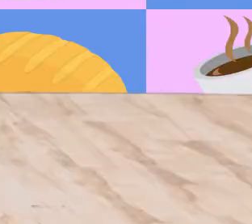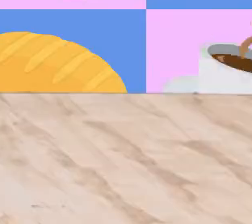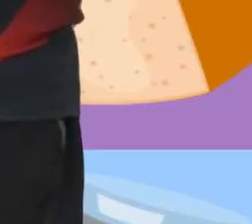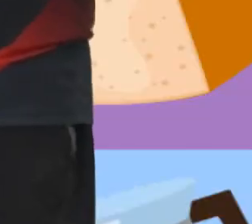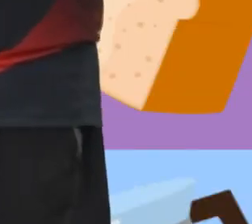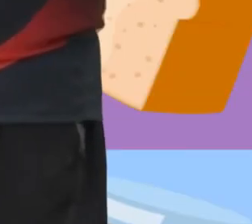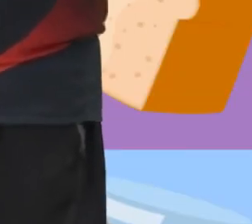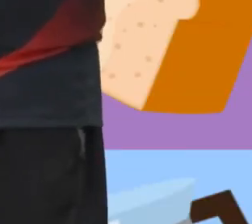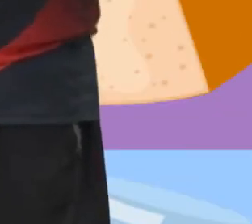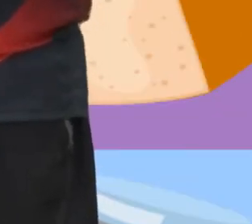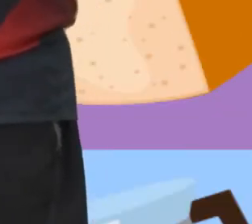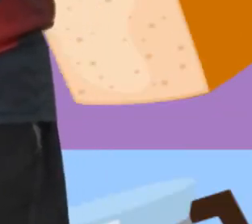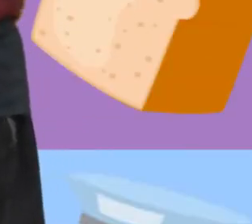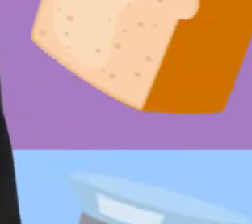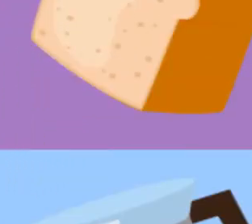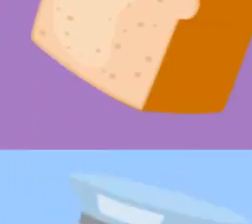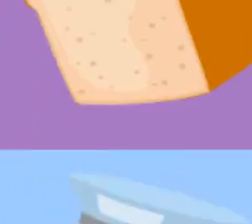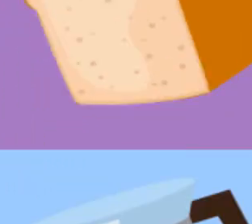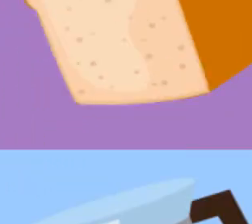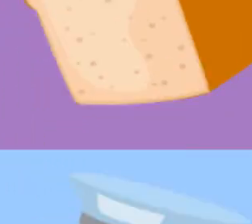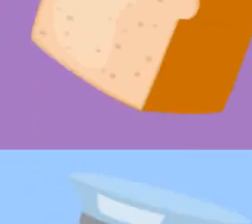Eu vou.